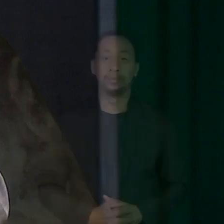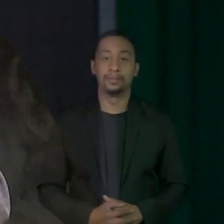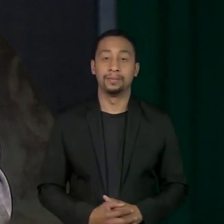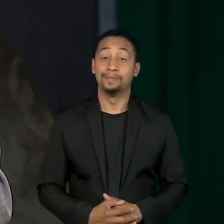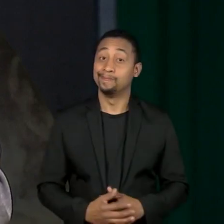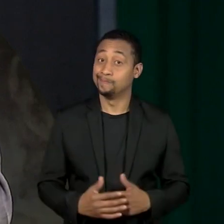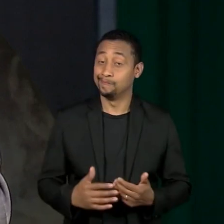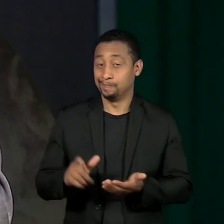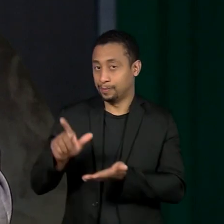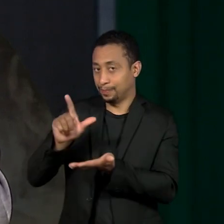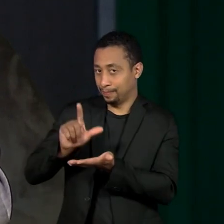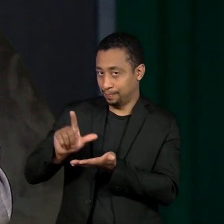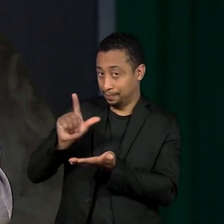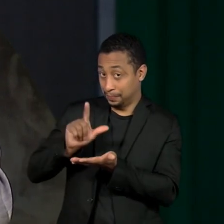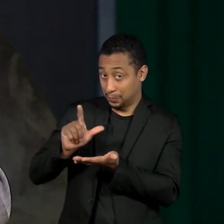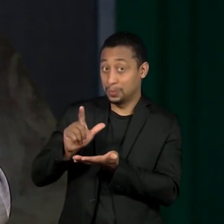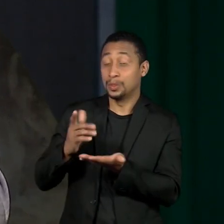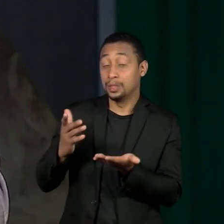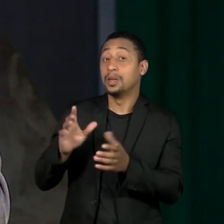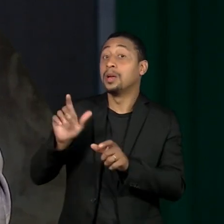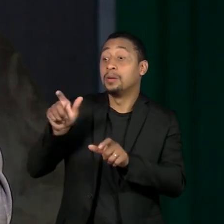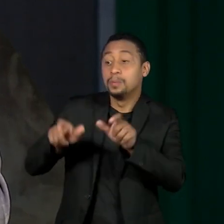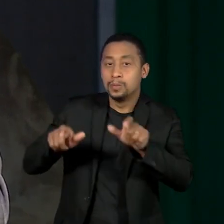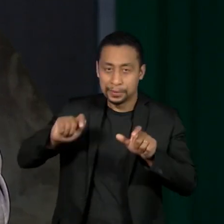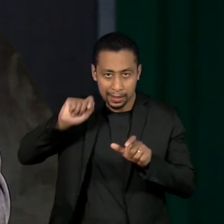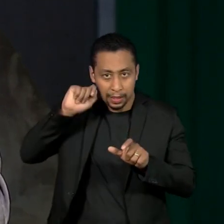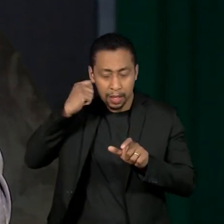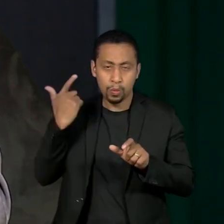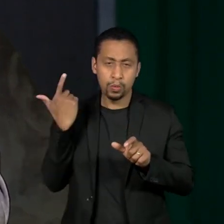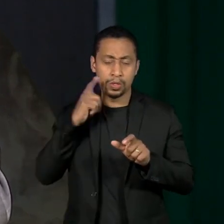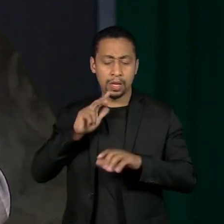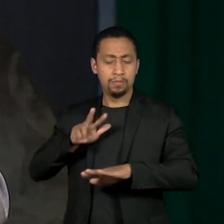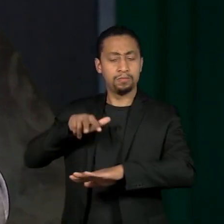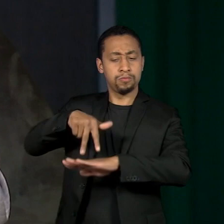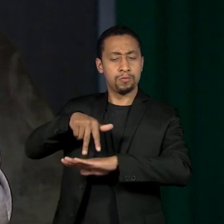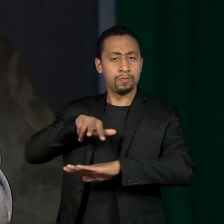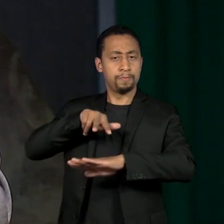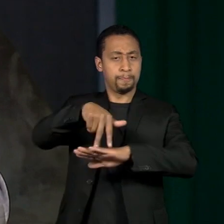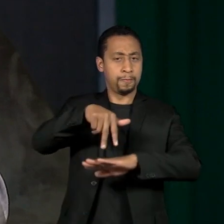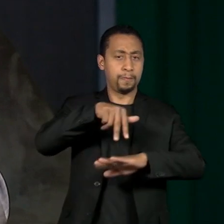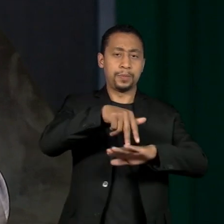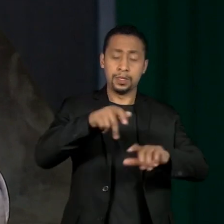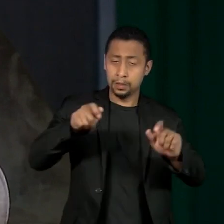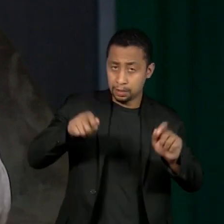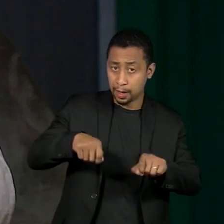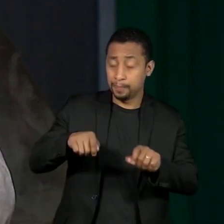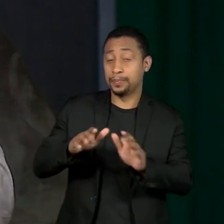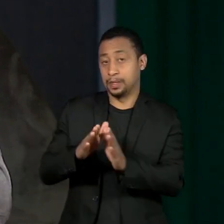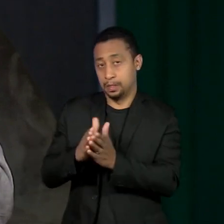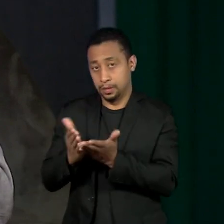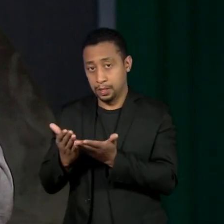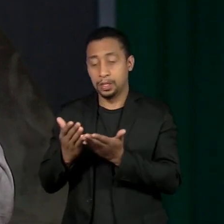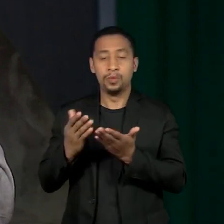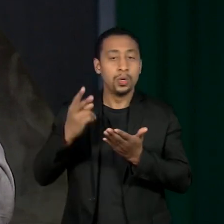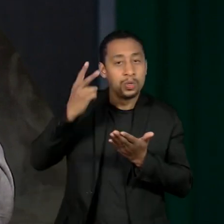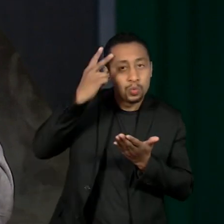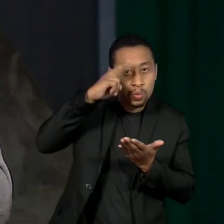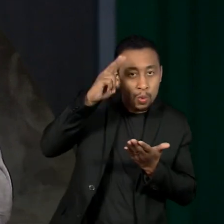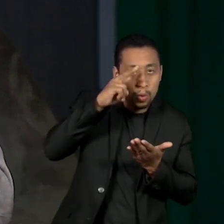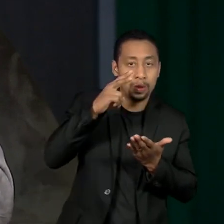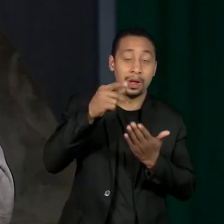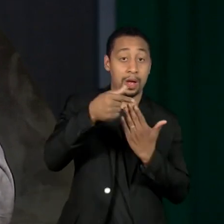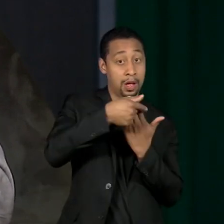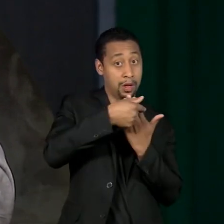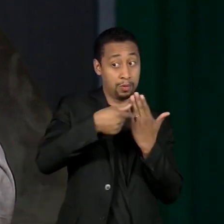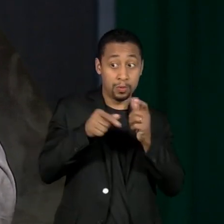Através da literatura, o negro tem conquistado cada vez mais protagonismo. Livros, histórias e textos de autoria negra